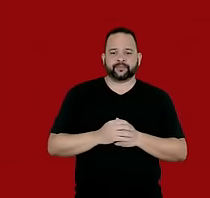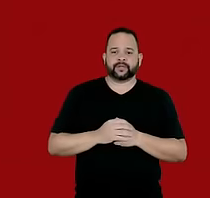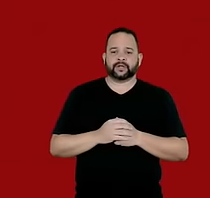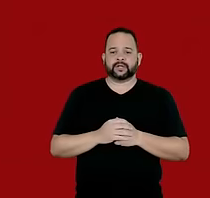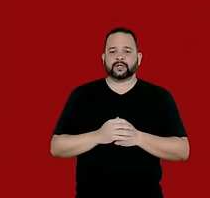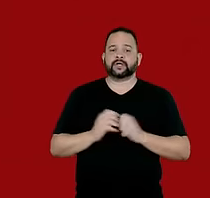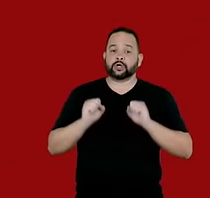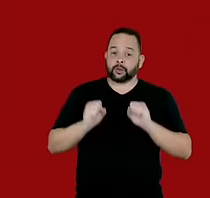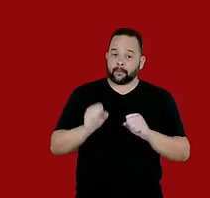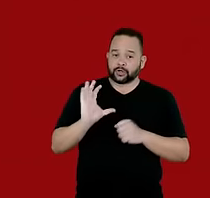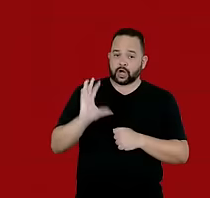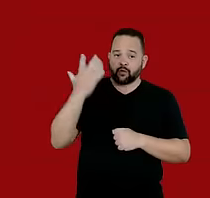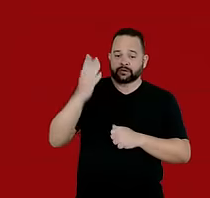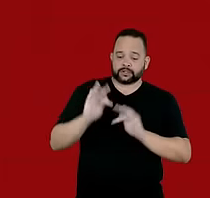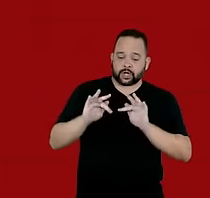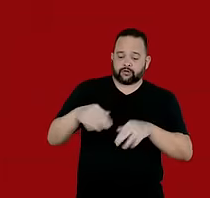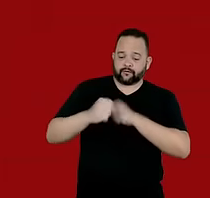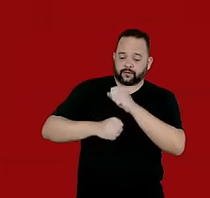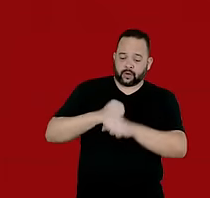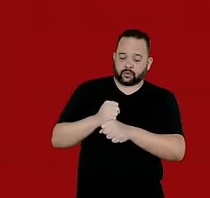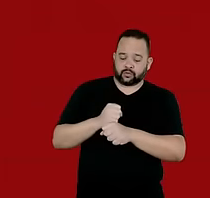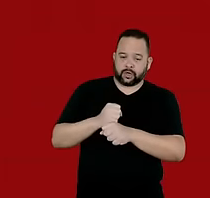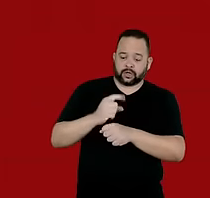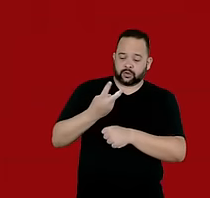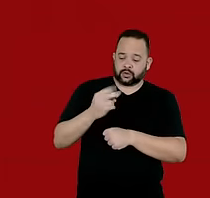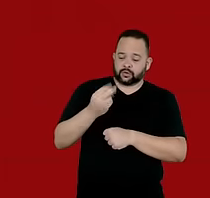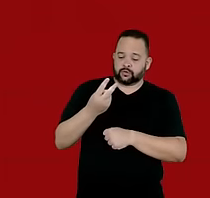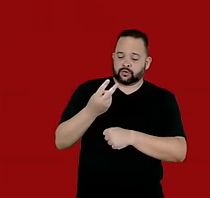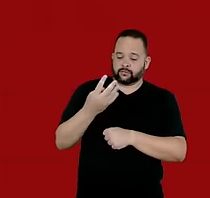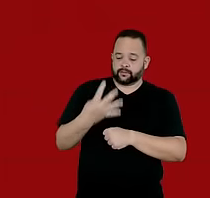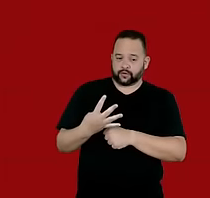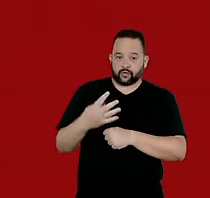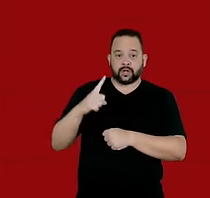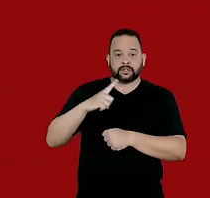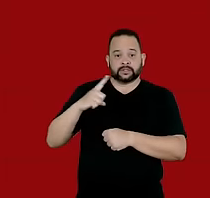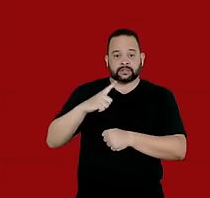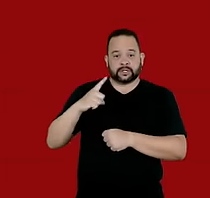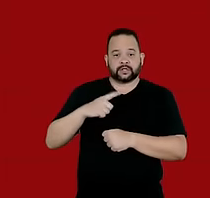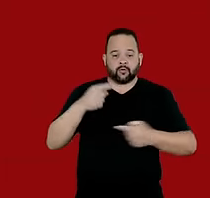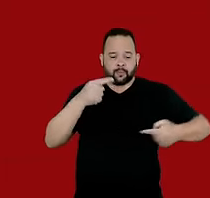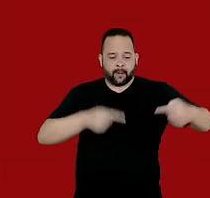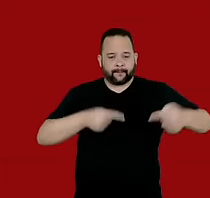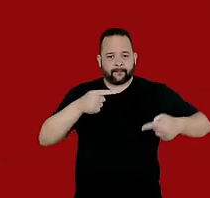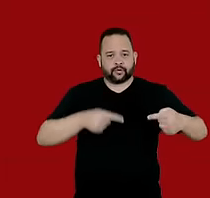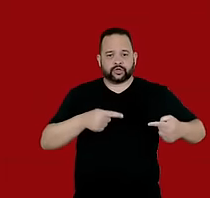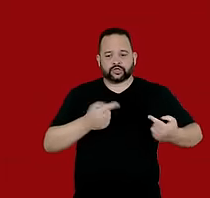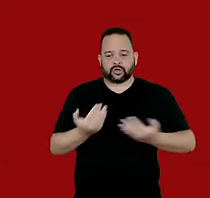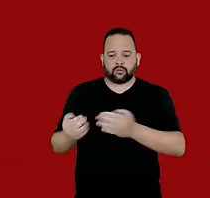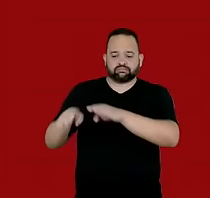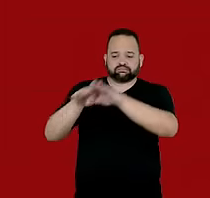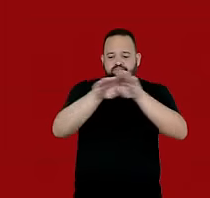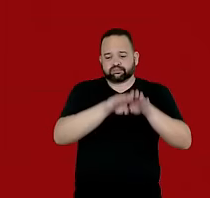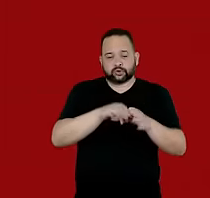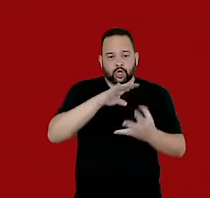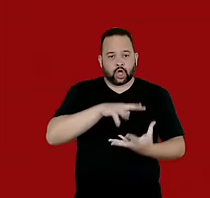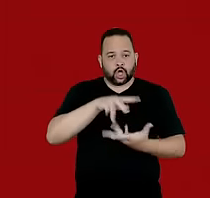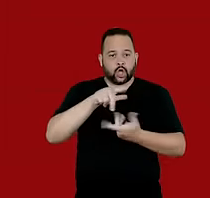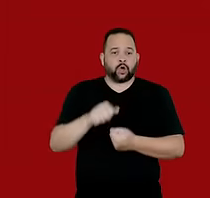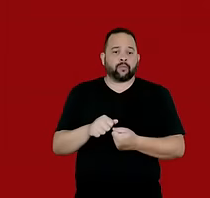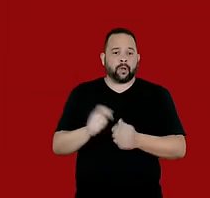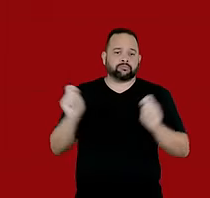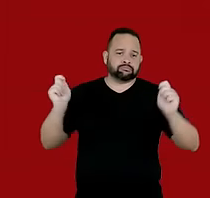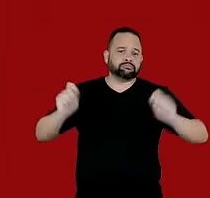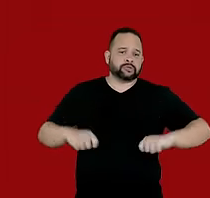final de 2024 que é você ter uma política monetária Global vindo a seu favor esse prédio pode até vir abaixo da Média então quando a gente olha a